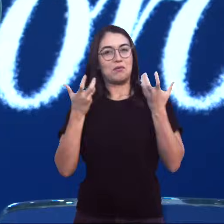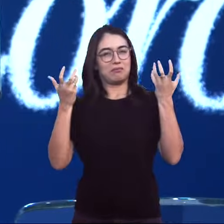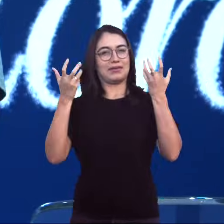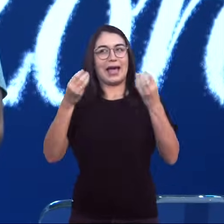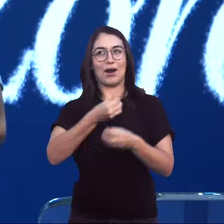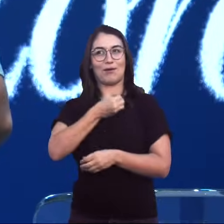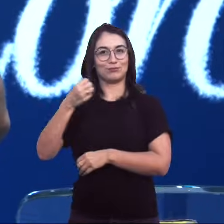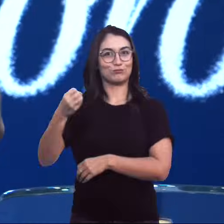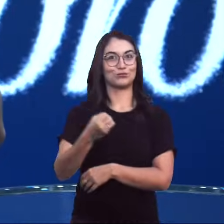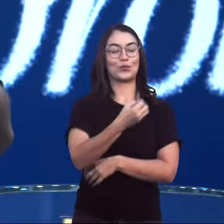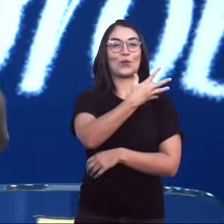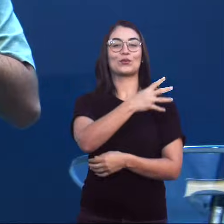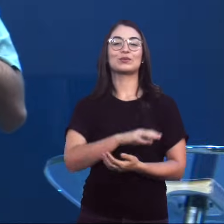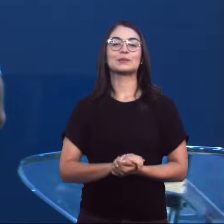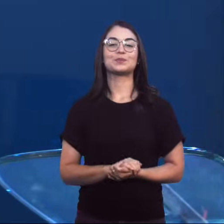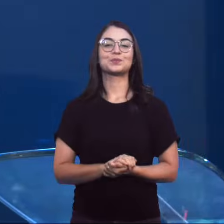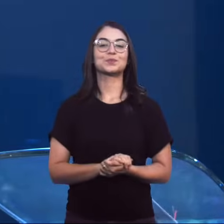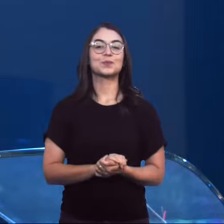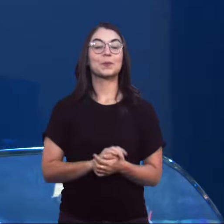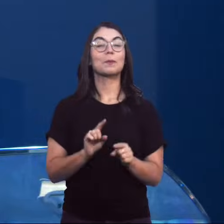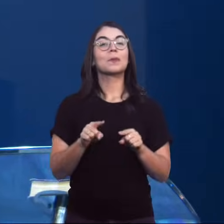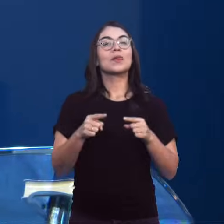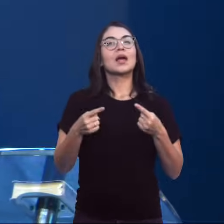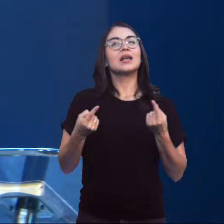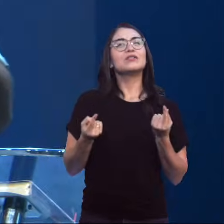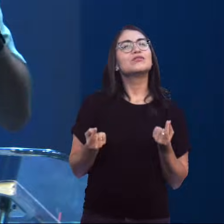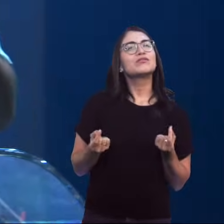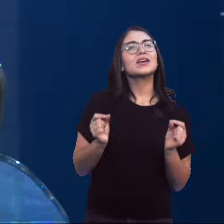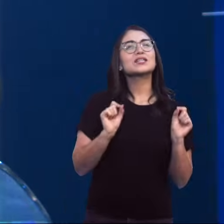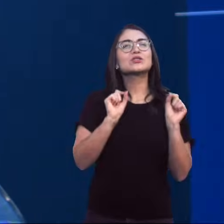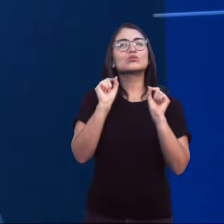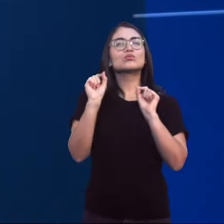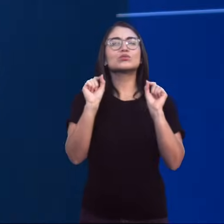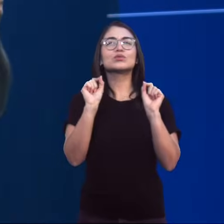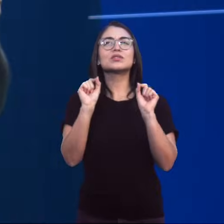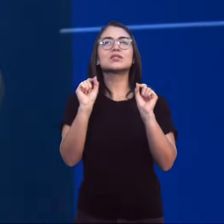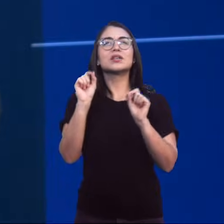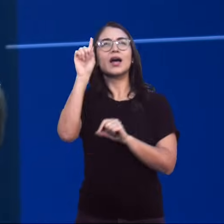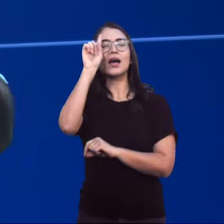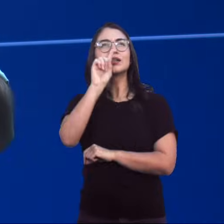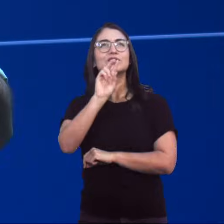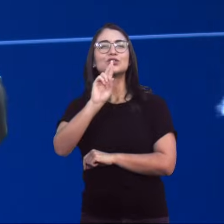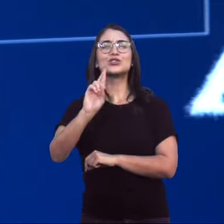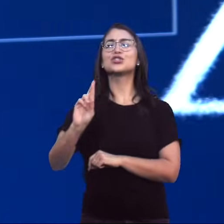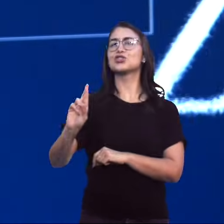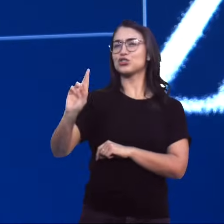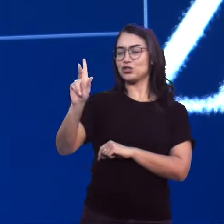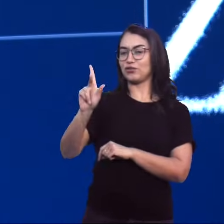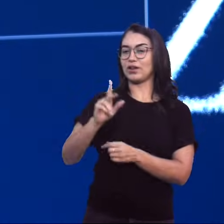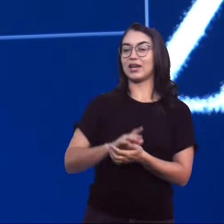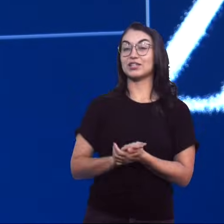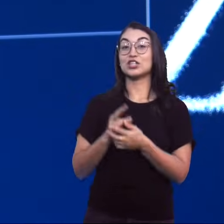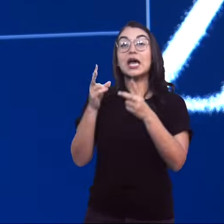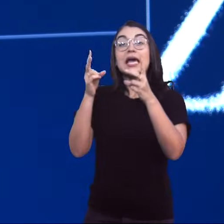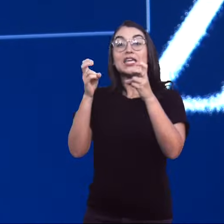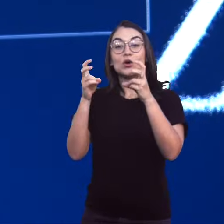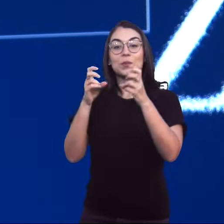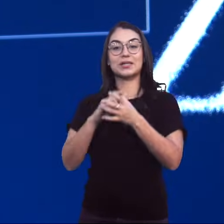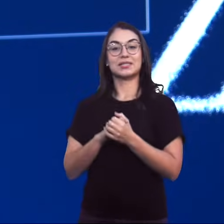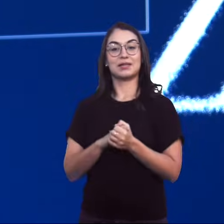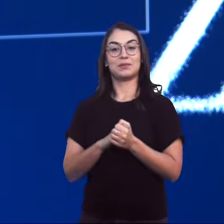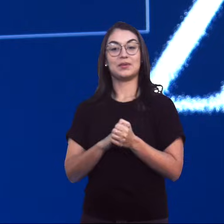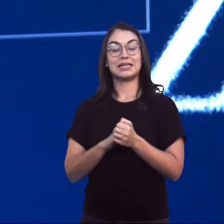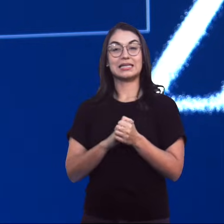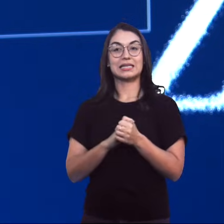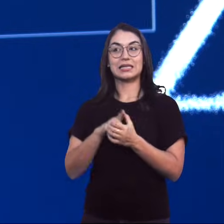Deus. Só que aí ele fez um método um pouco inusitado, que eu percebi que ele estava querendo fazer com que a gente